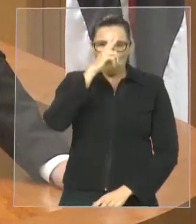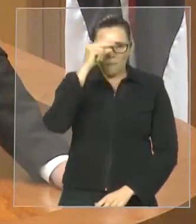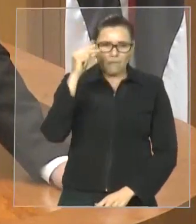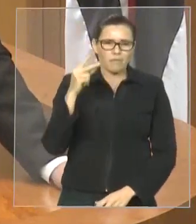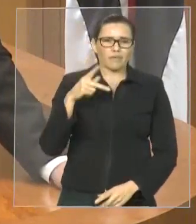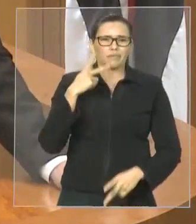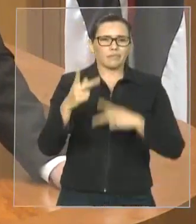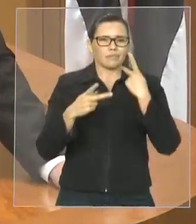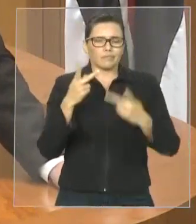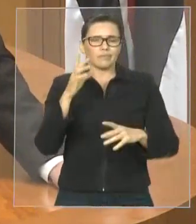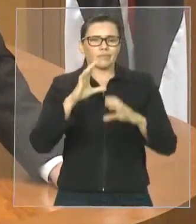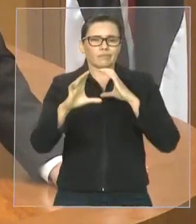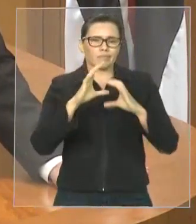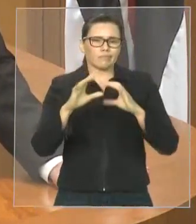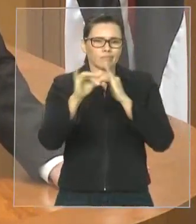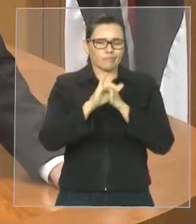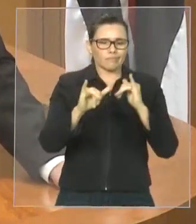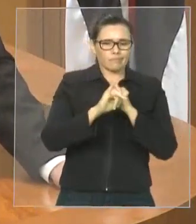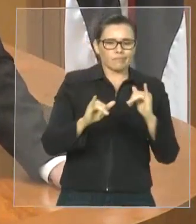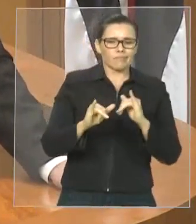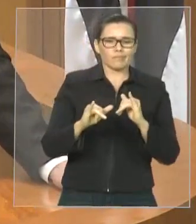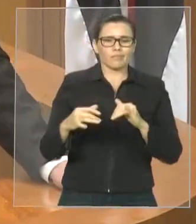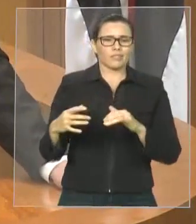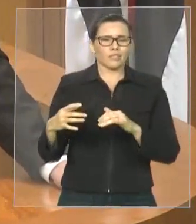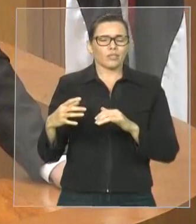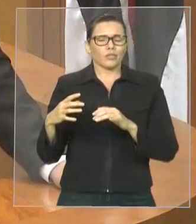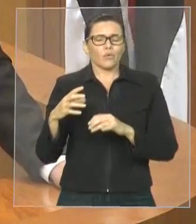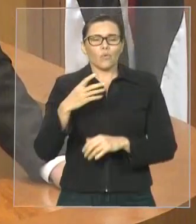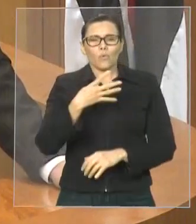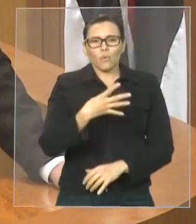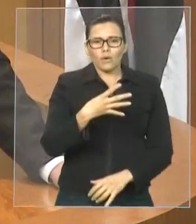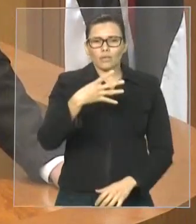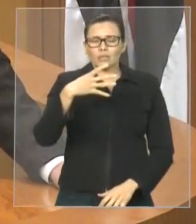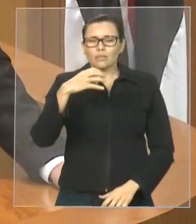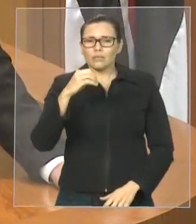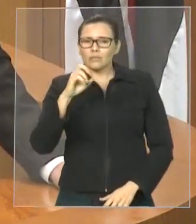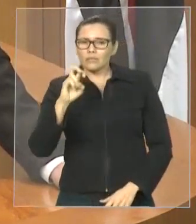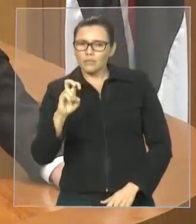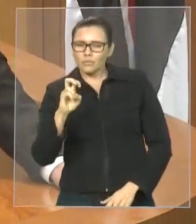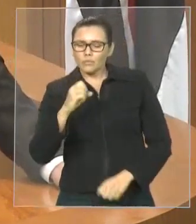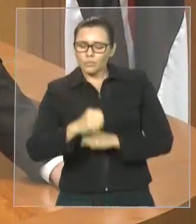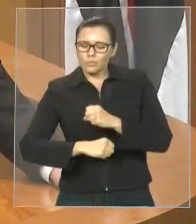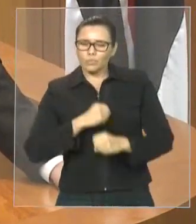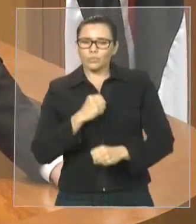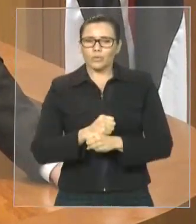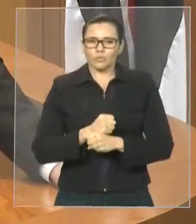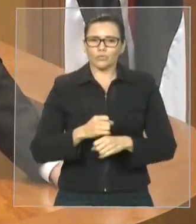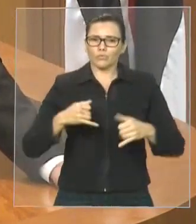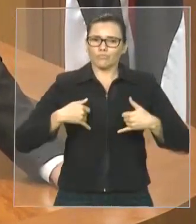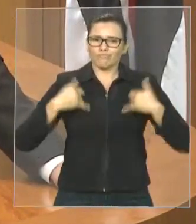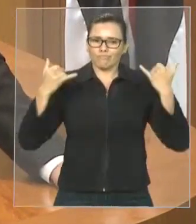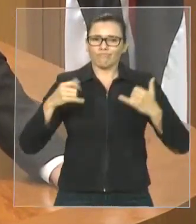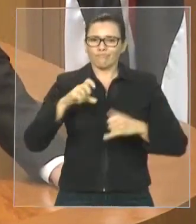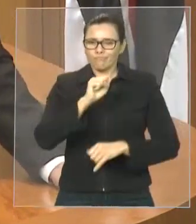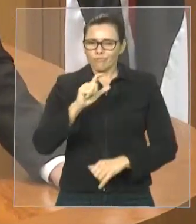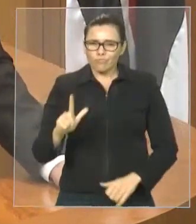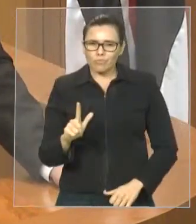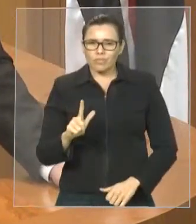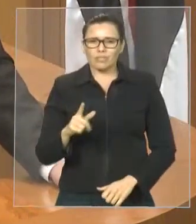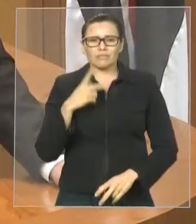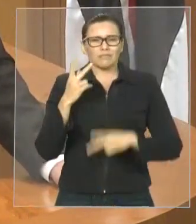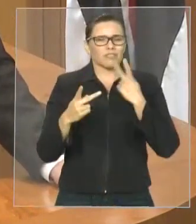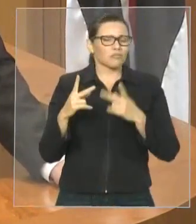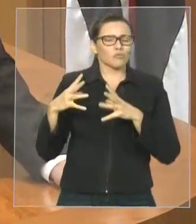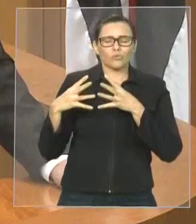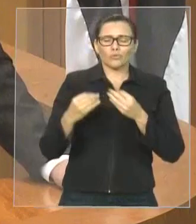tudo bem com os 405 anos de São Luís, porque não é verdade. A verdade é que as nossas crianças estão sem aula